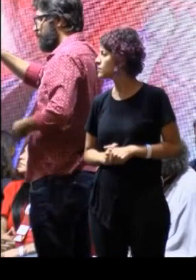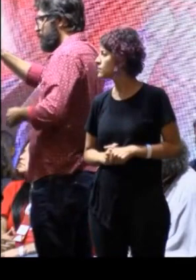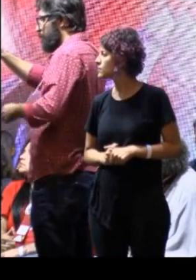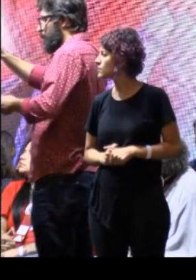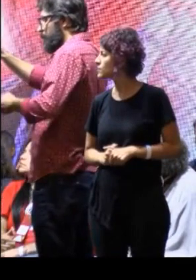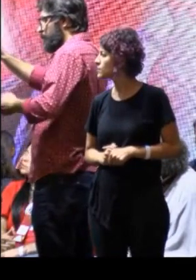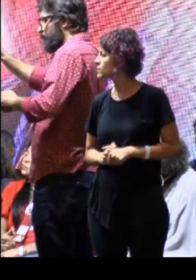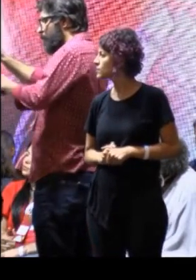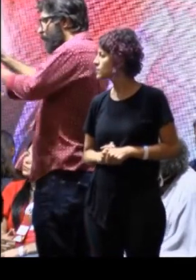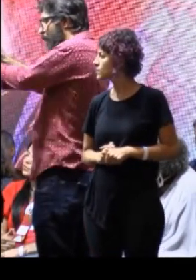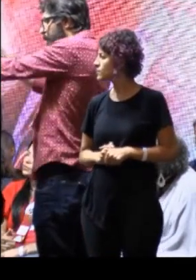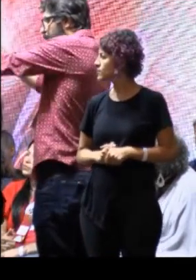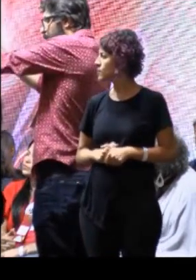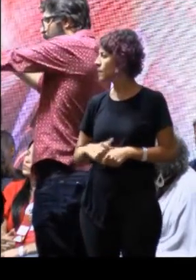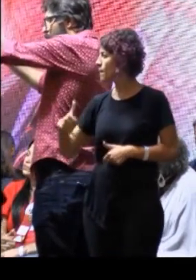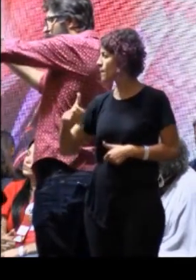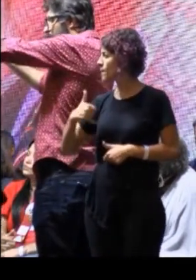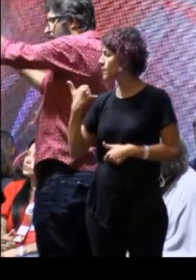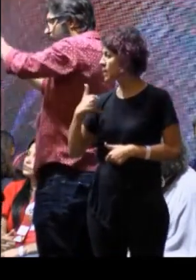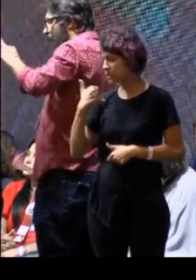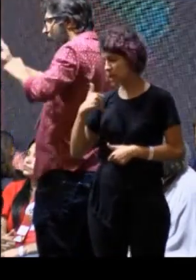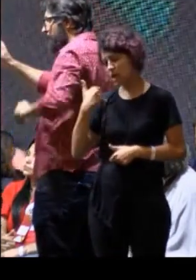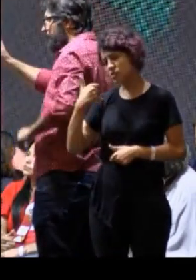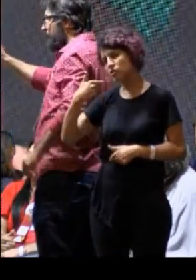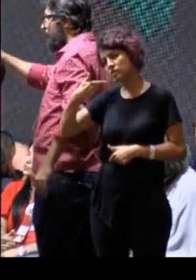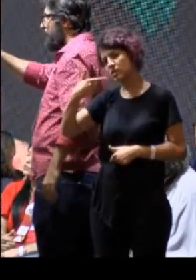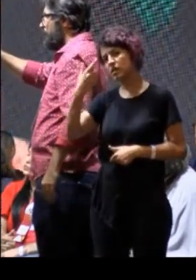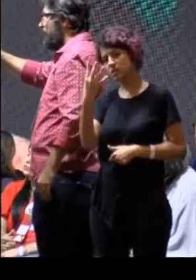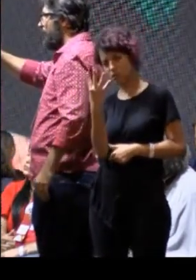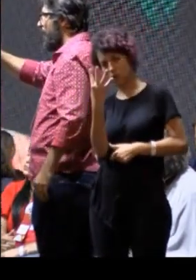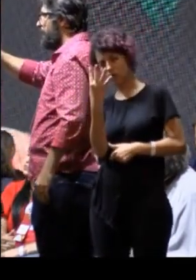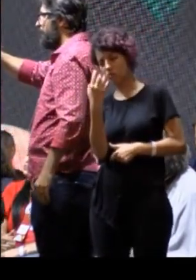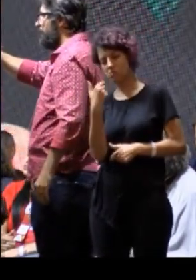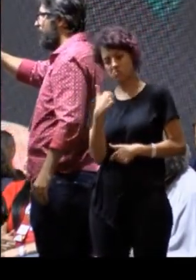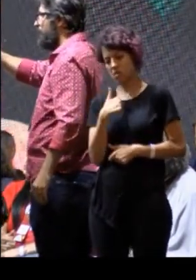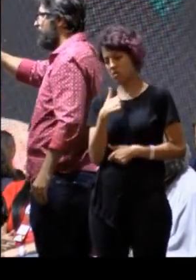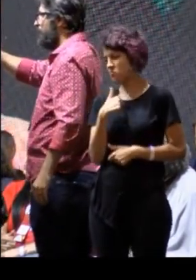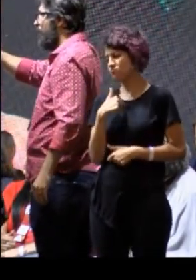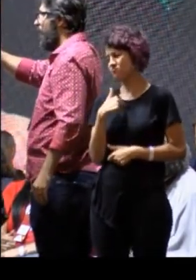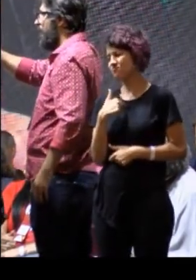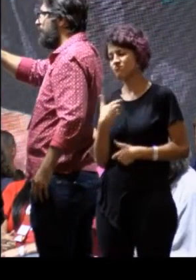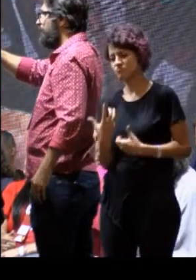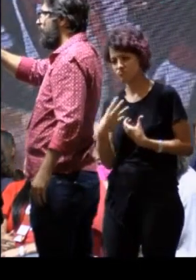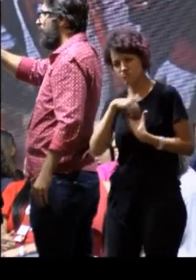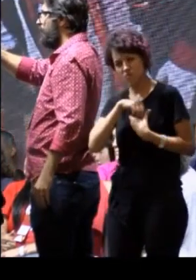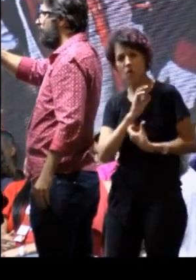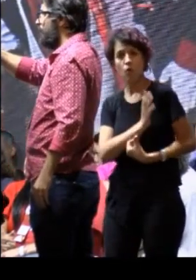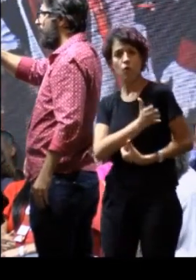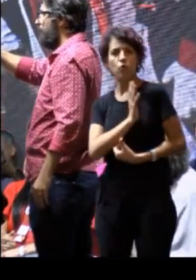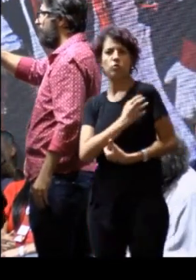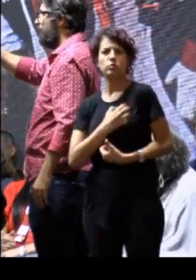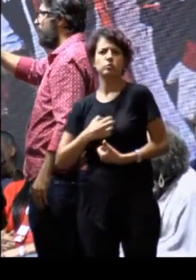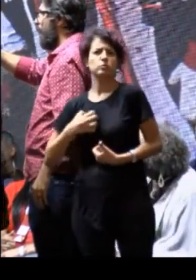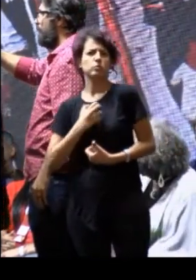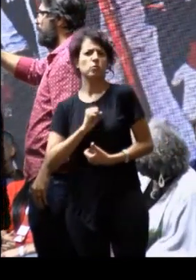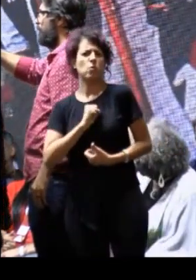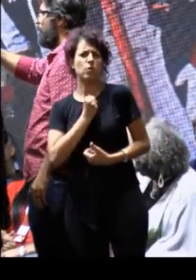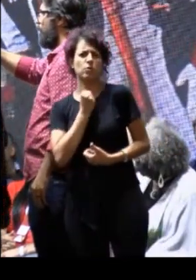Aos 74 anos de idade, não tenho mais no coração lugar para ódio e